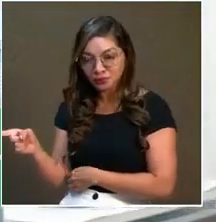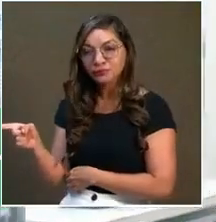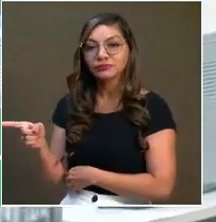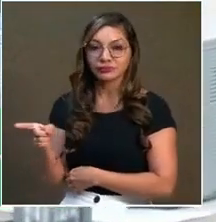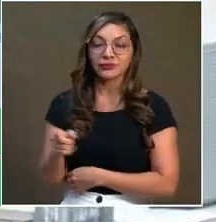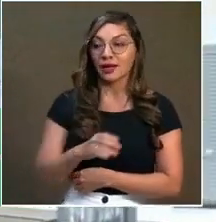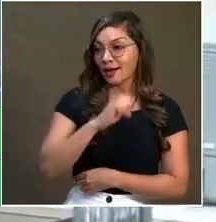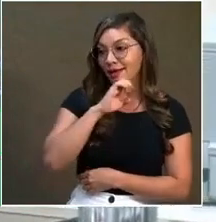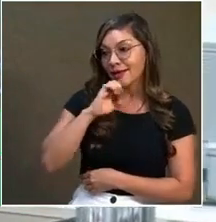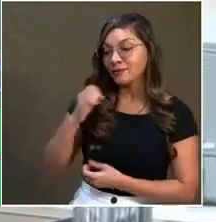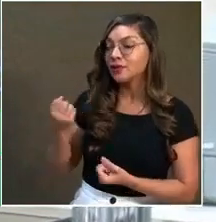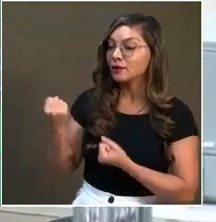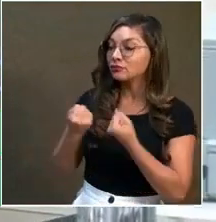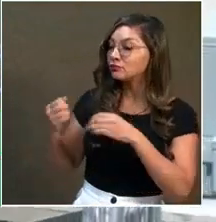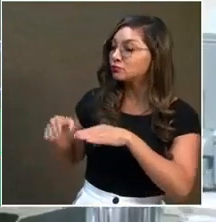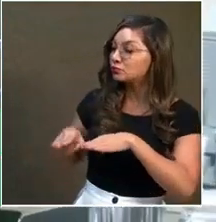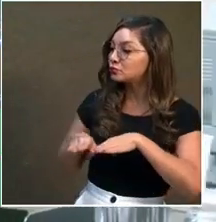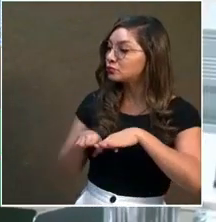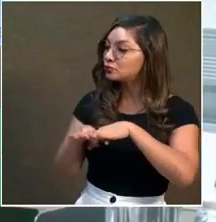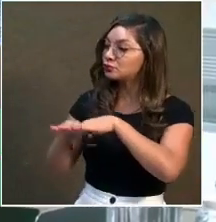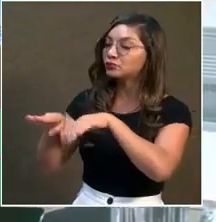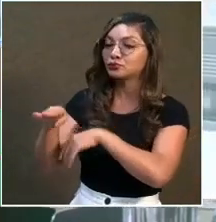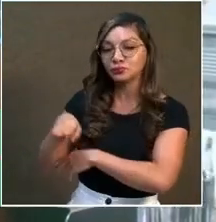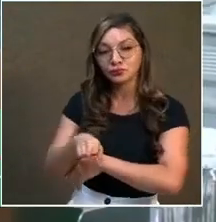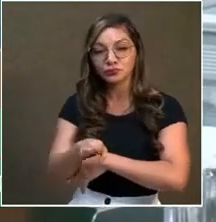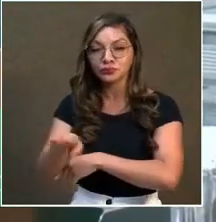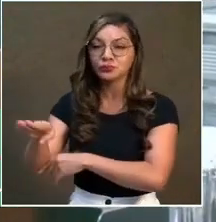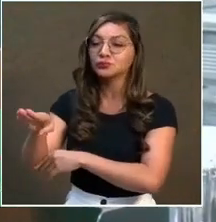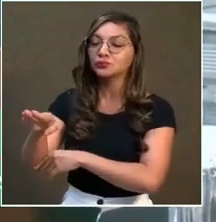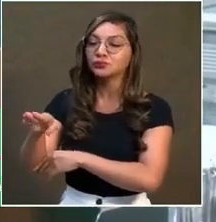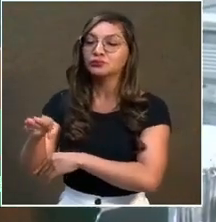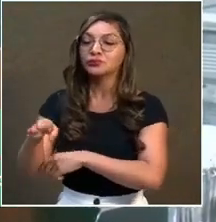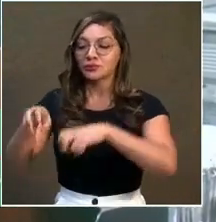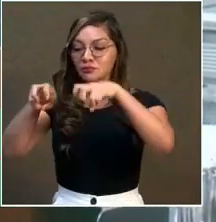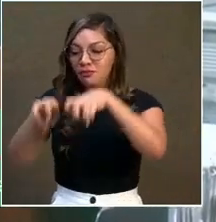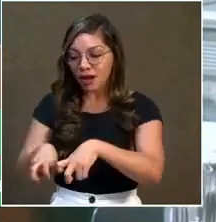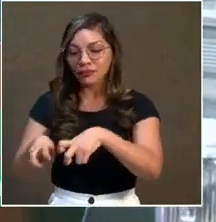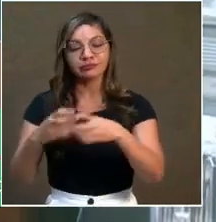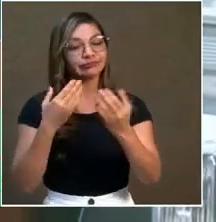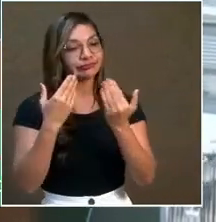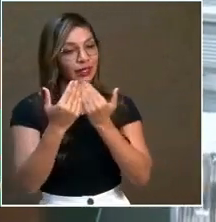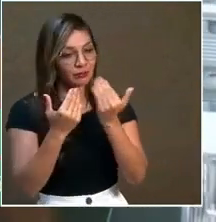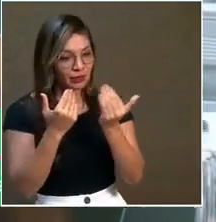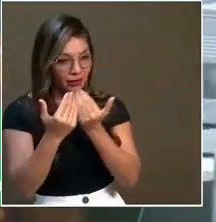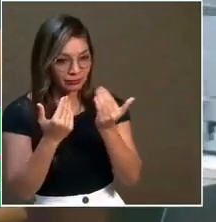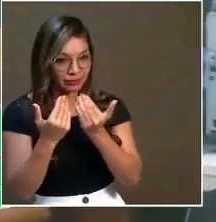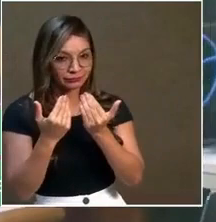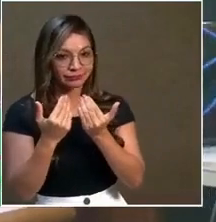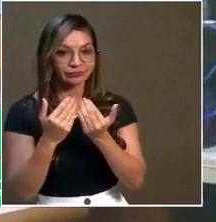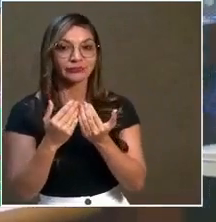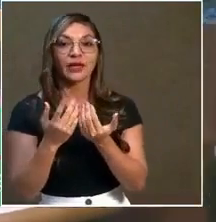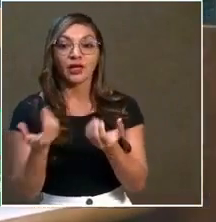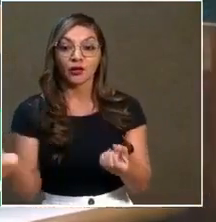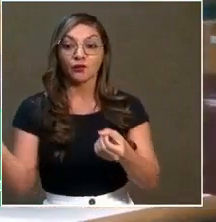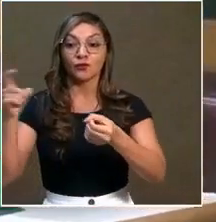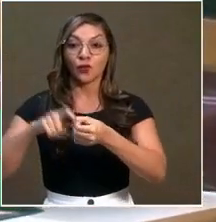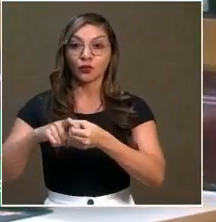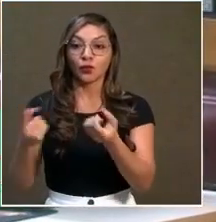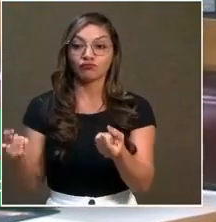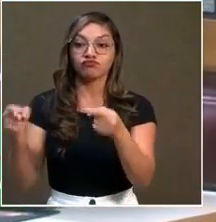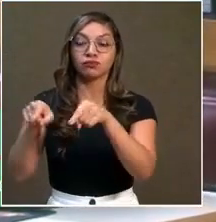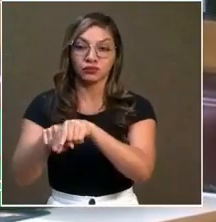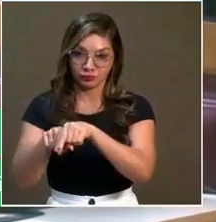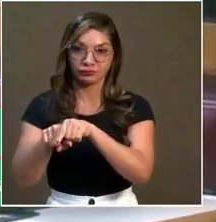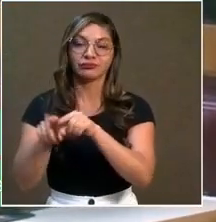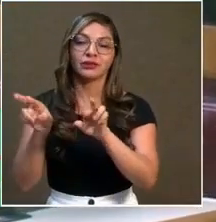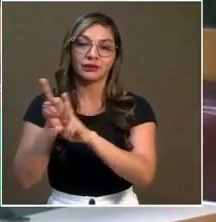saindo da casa do pai, a Emily pediu para estacionar. Tiveram ali uma conversa na qual foi reatado o relacionamento.